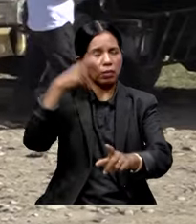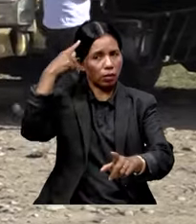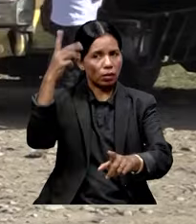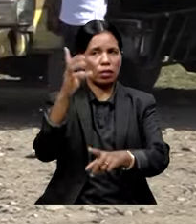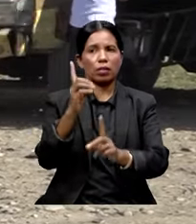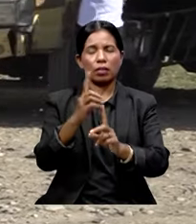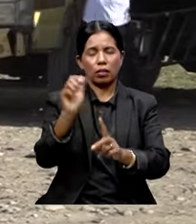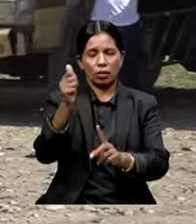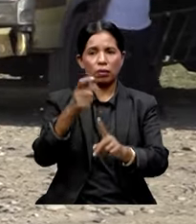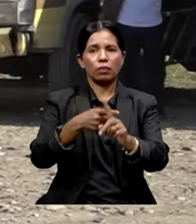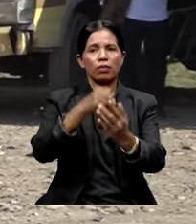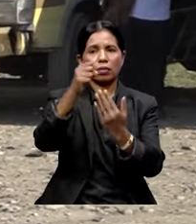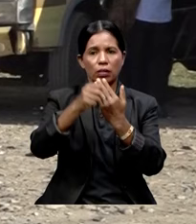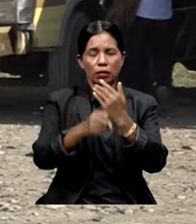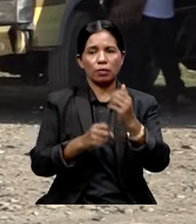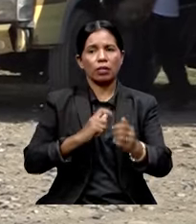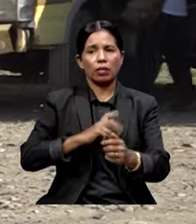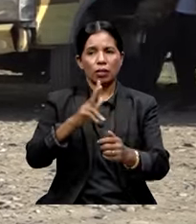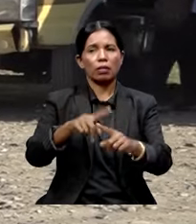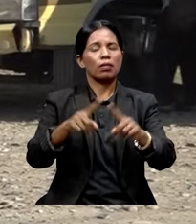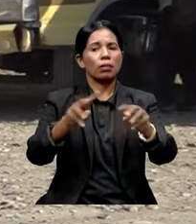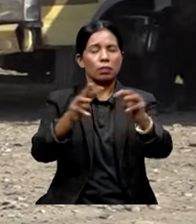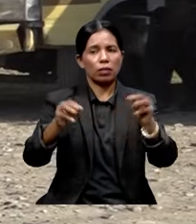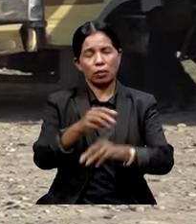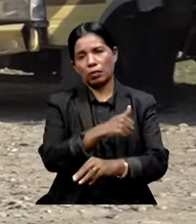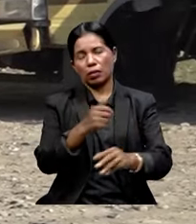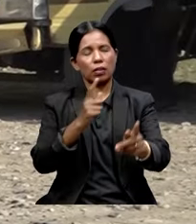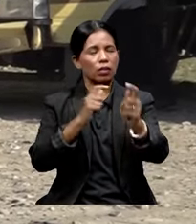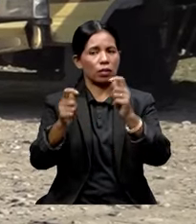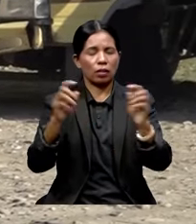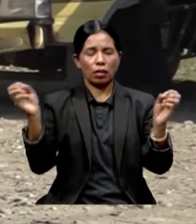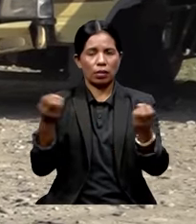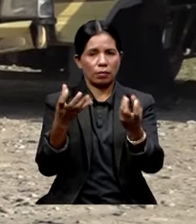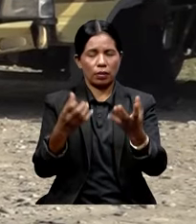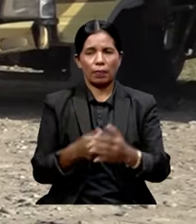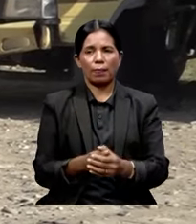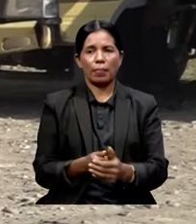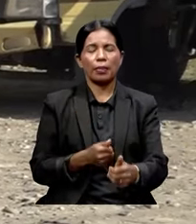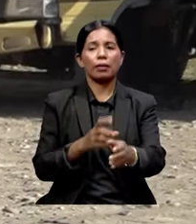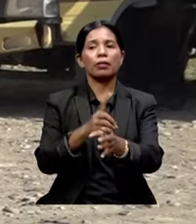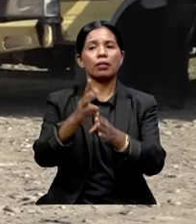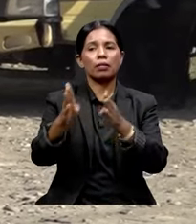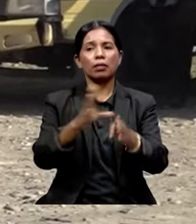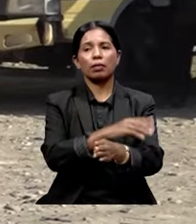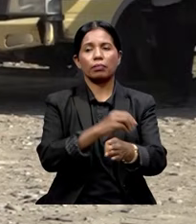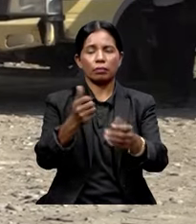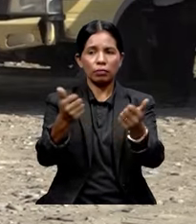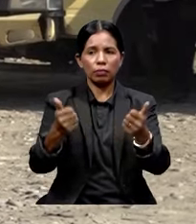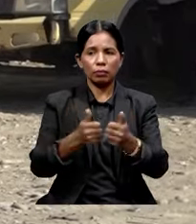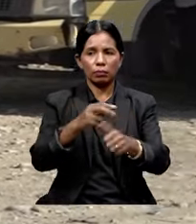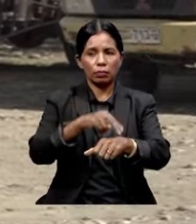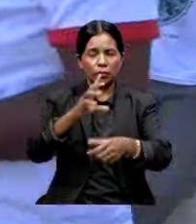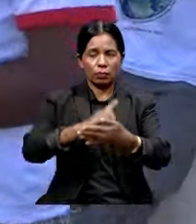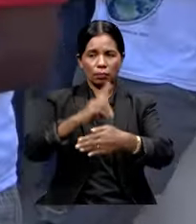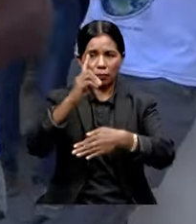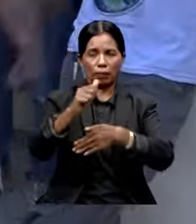lorong sanulu fulan setembro e a tastolu mai be munisípiu balum transporte la suficiente. Lune tuir diretor executivo Agência Nacional de Desenvolvimento